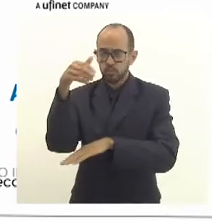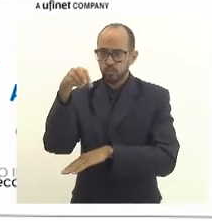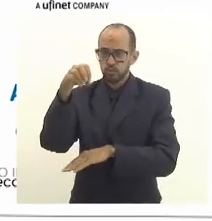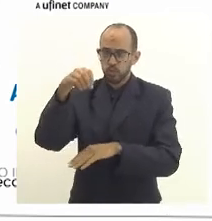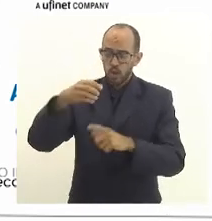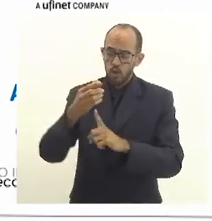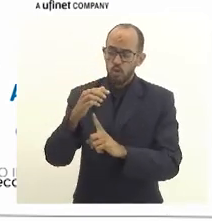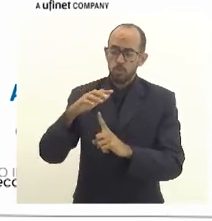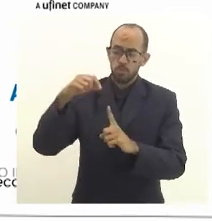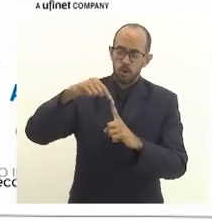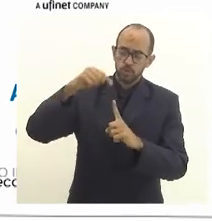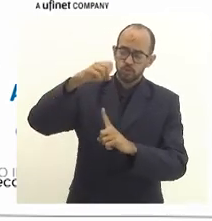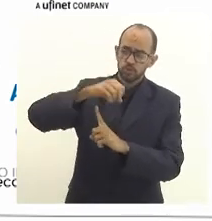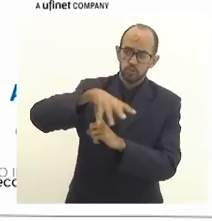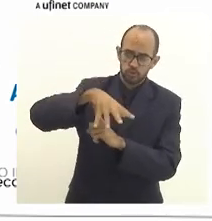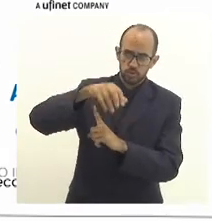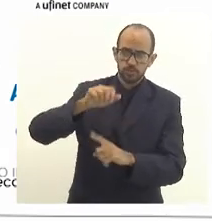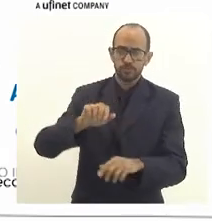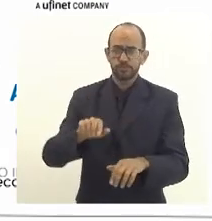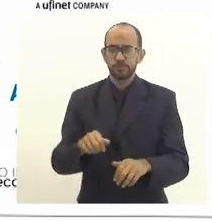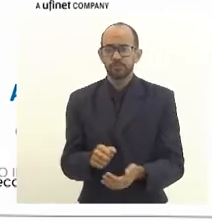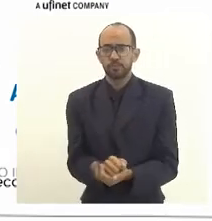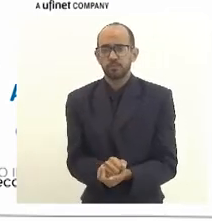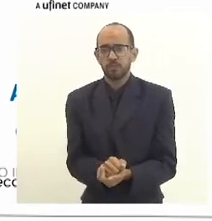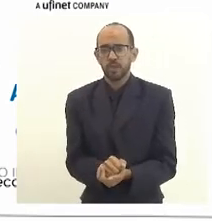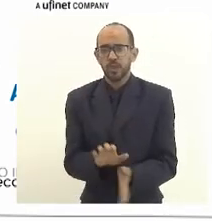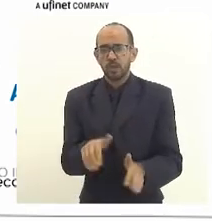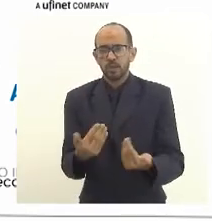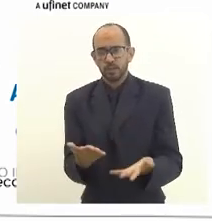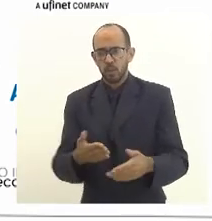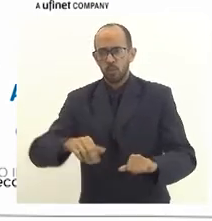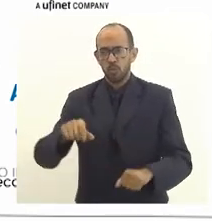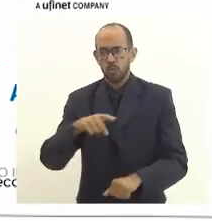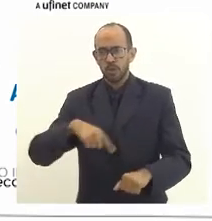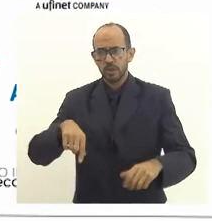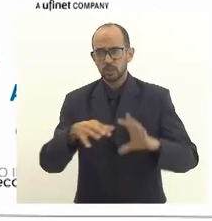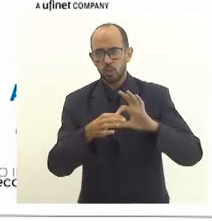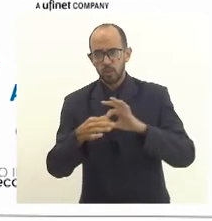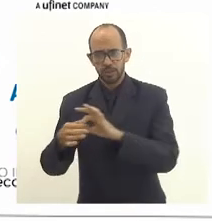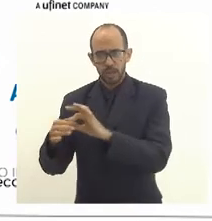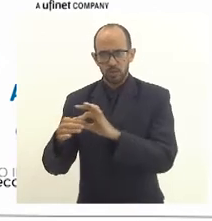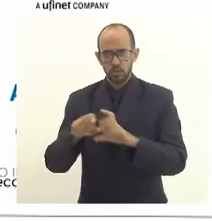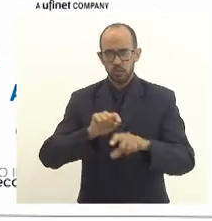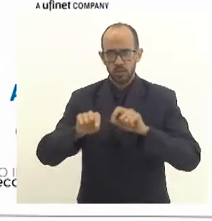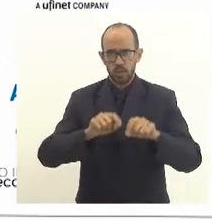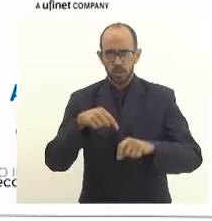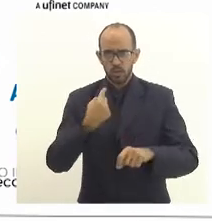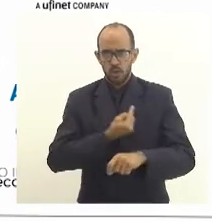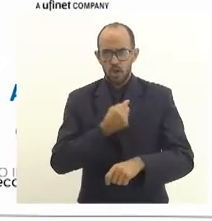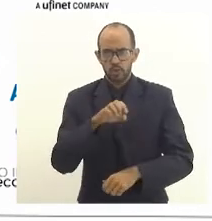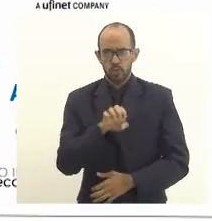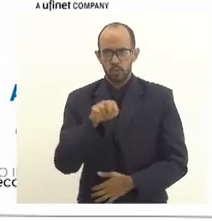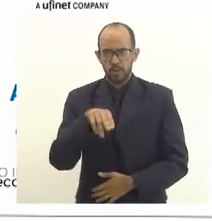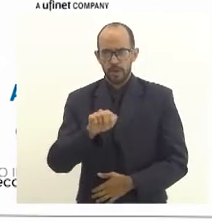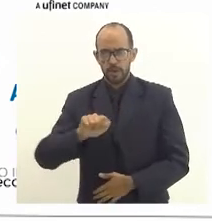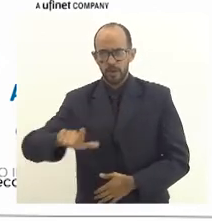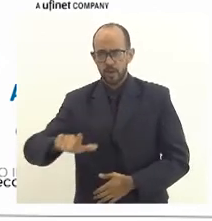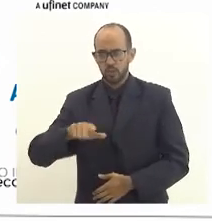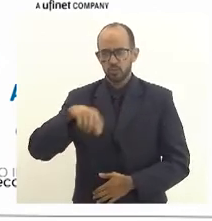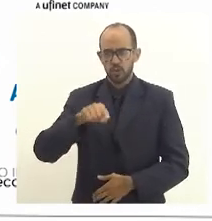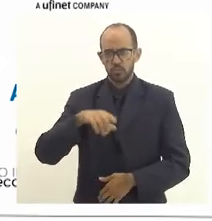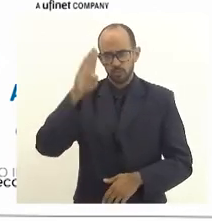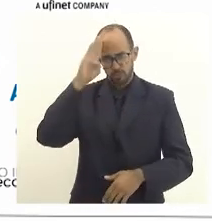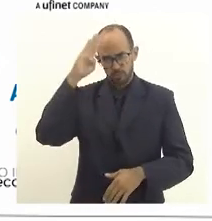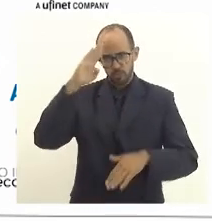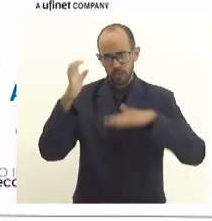Bom, esse é um pouco o ambiente, né? A gente, como Enel, aí, é o operador de rede central aí nessa figura. A gente tem